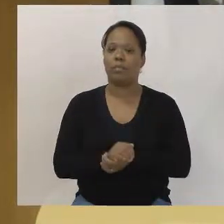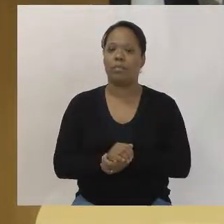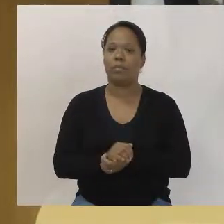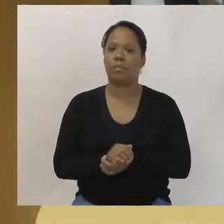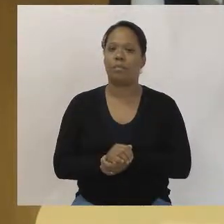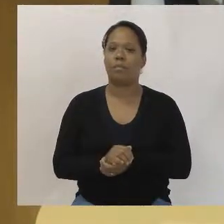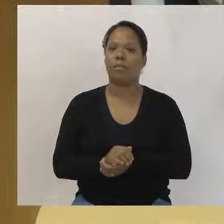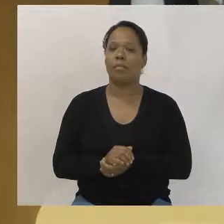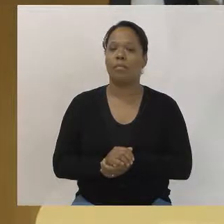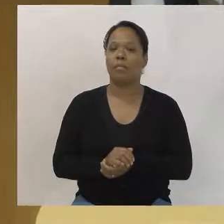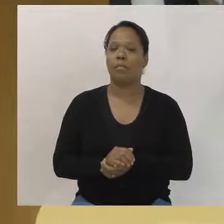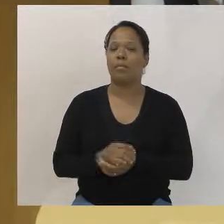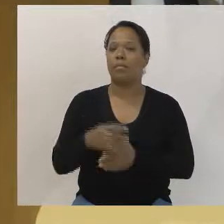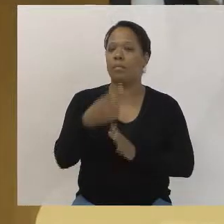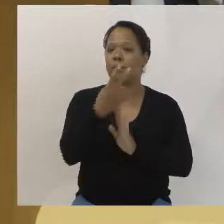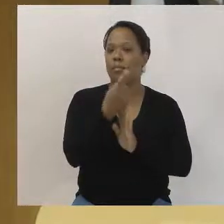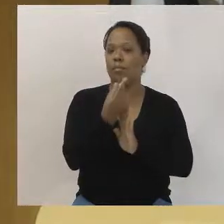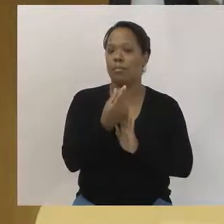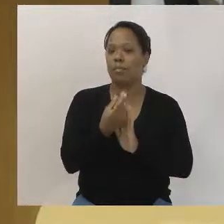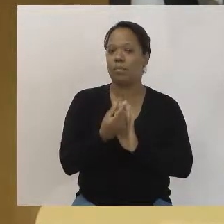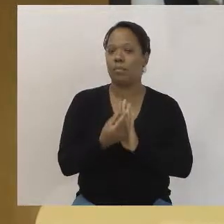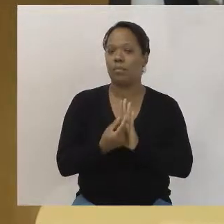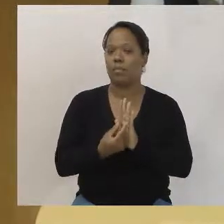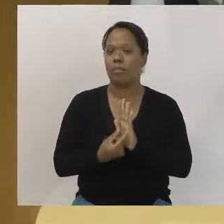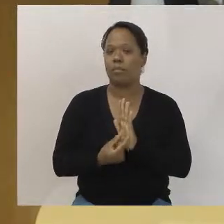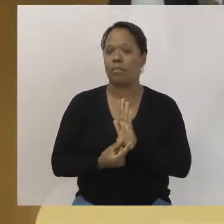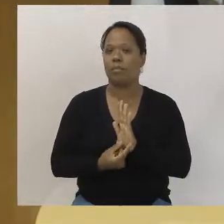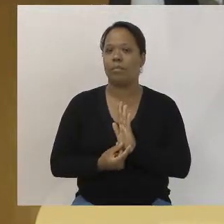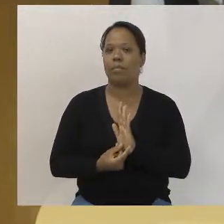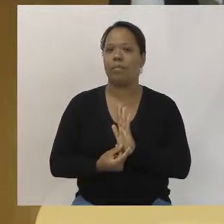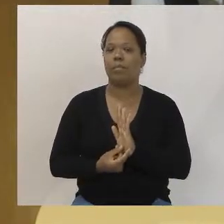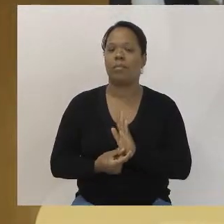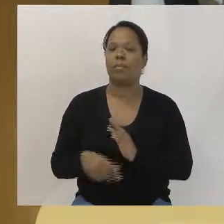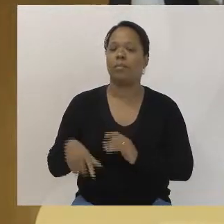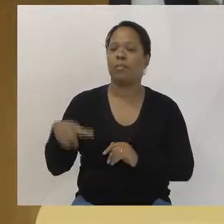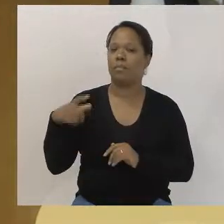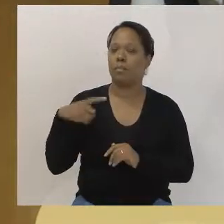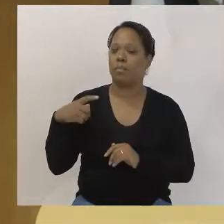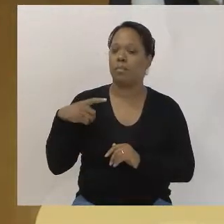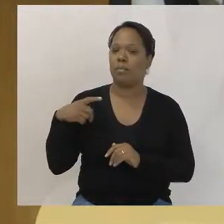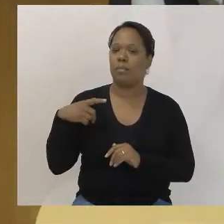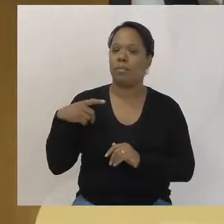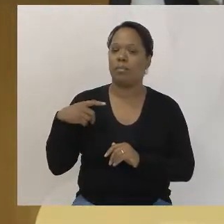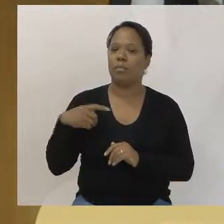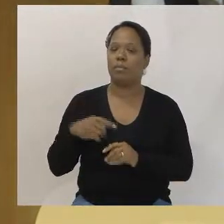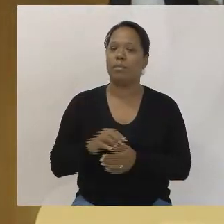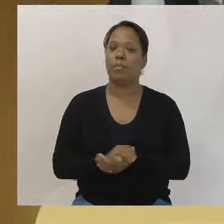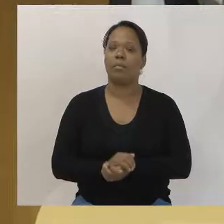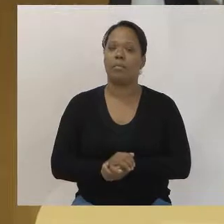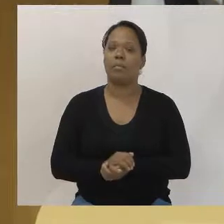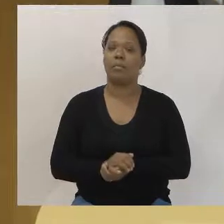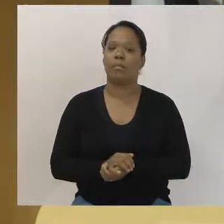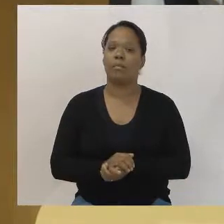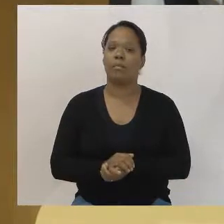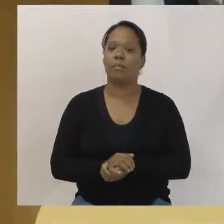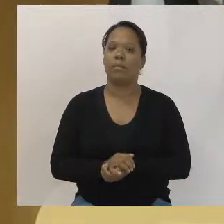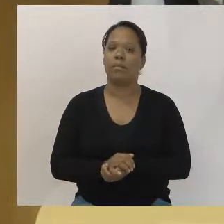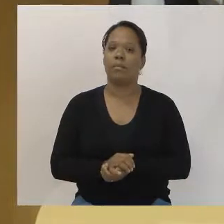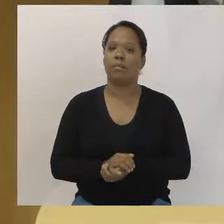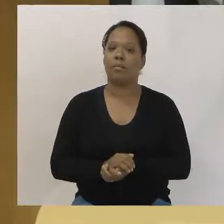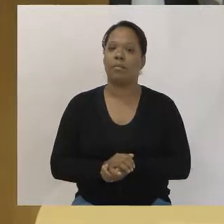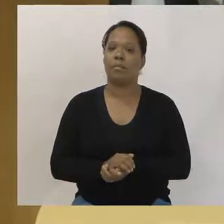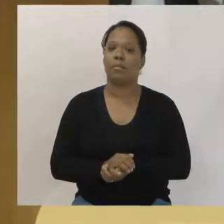gastos com pessoal e outras aplicações e mais agora sob a ótica